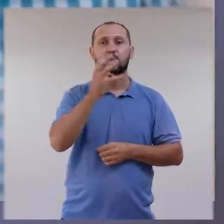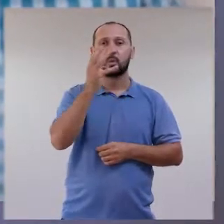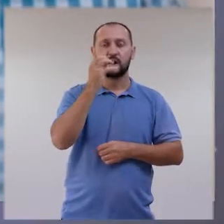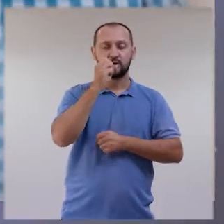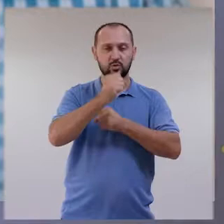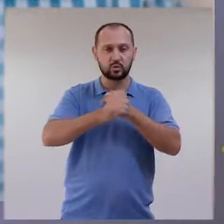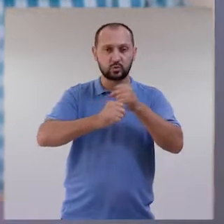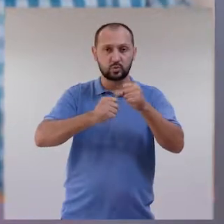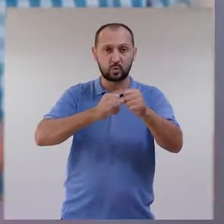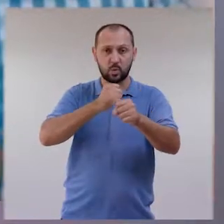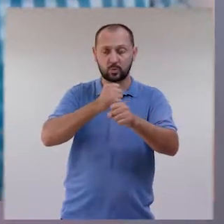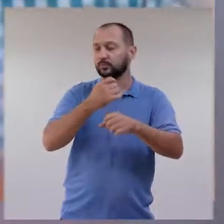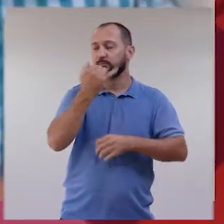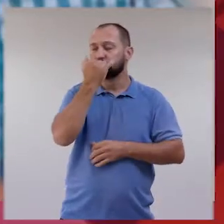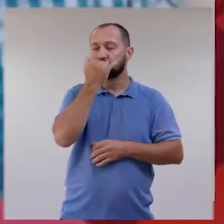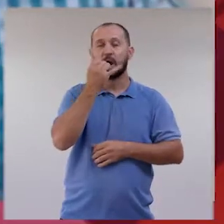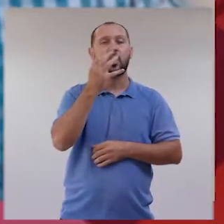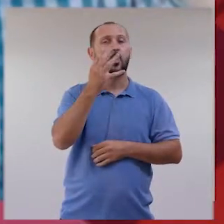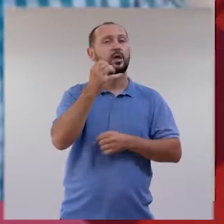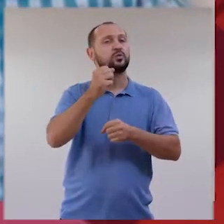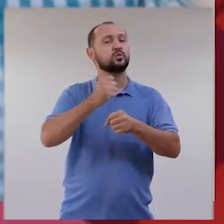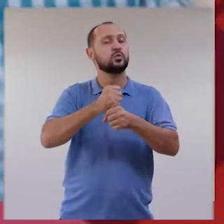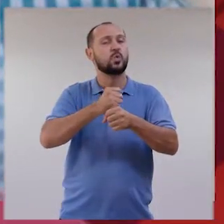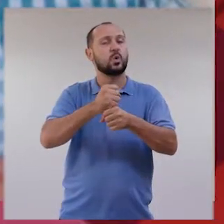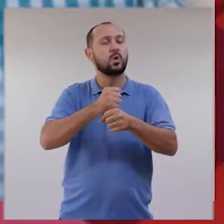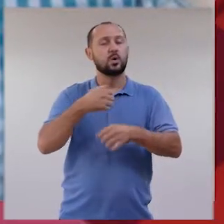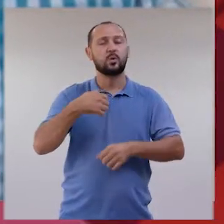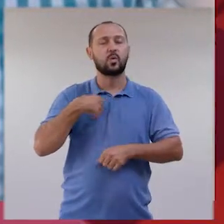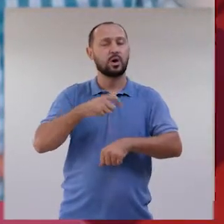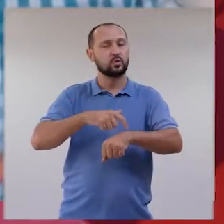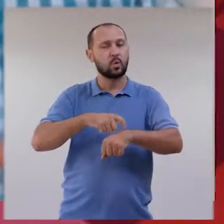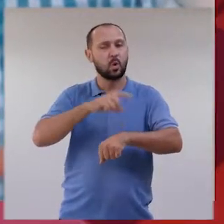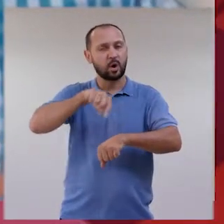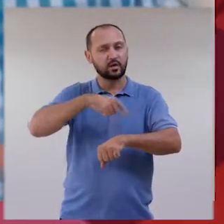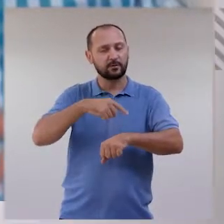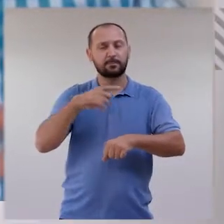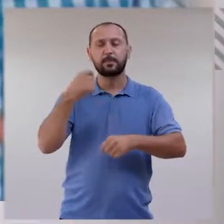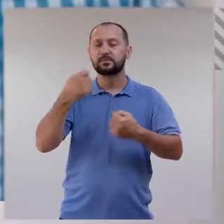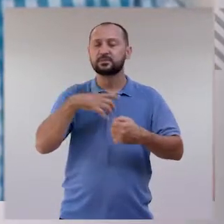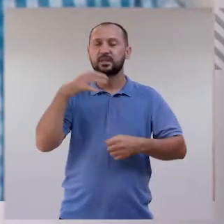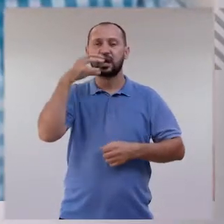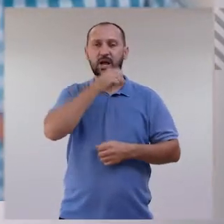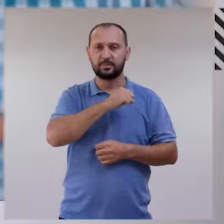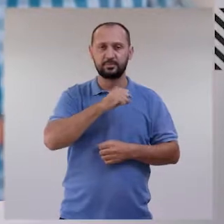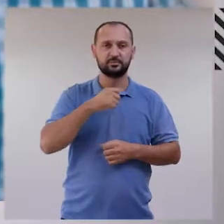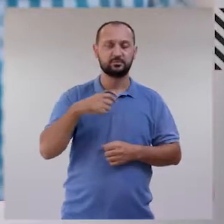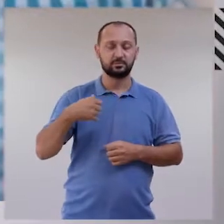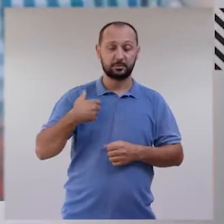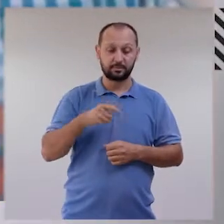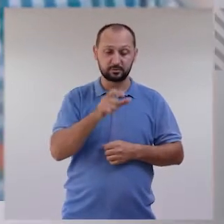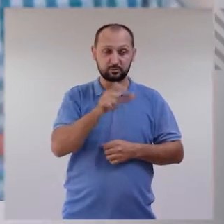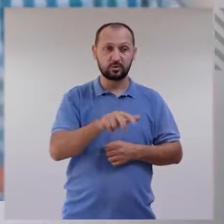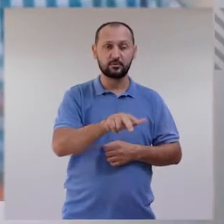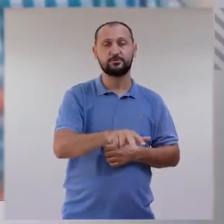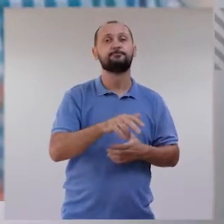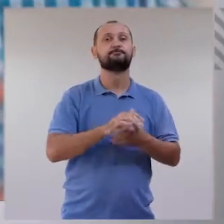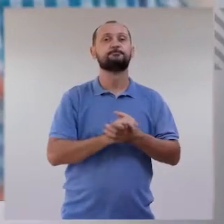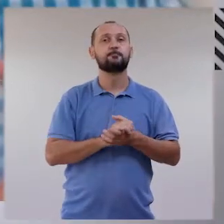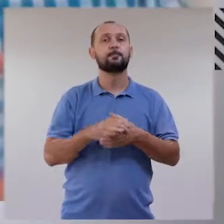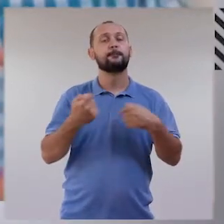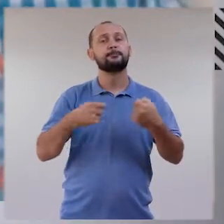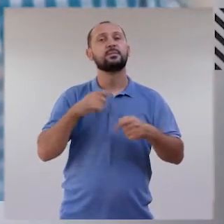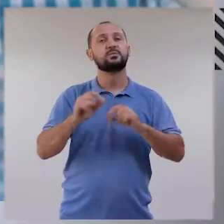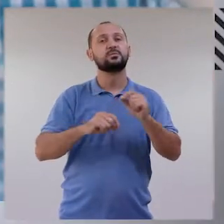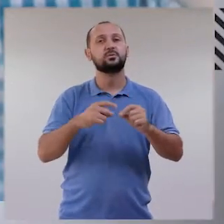4 horas depois da retirada para fazer o transplante, então você tem que estar com o receptor ali meio no jeito, então tudo assim,